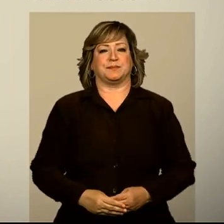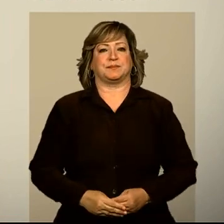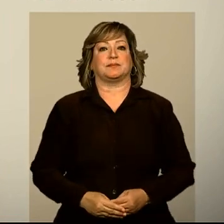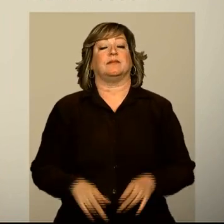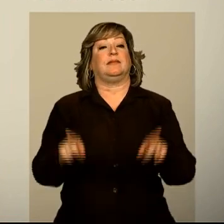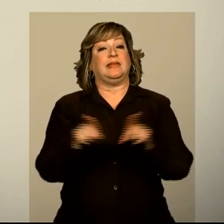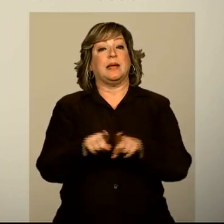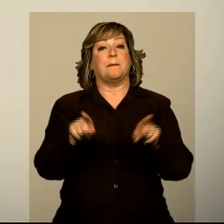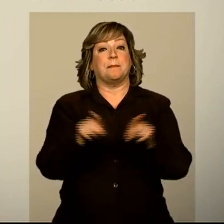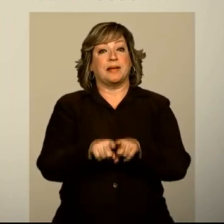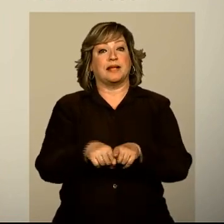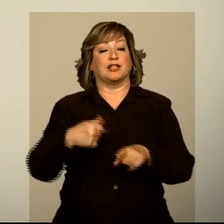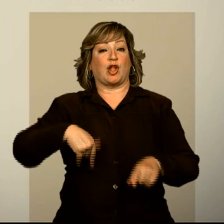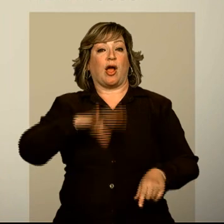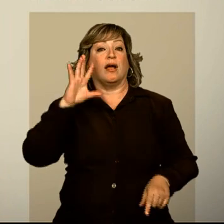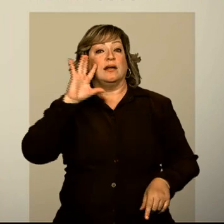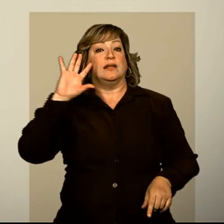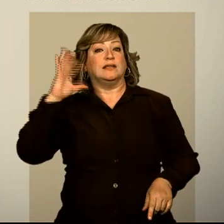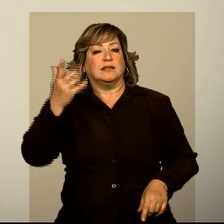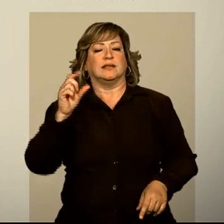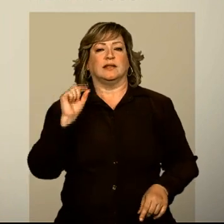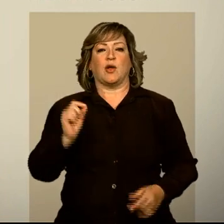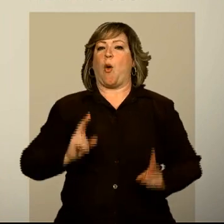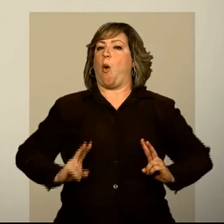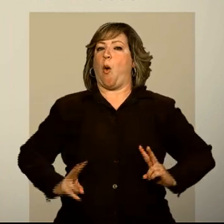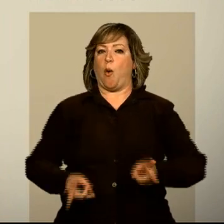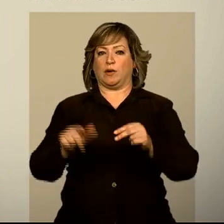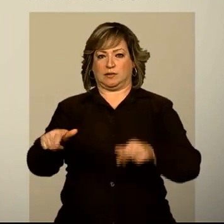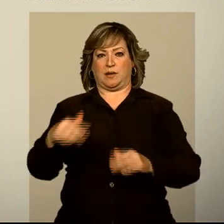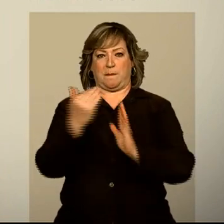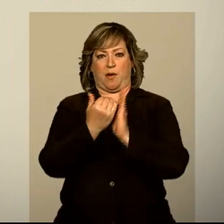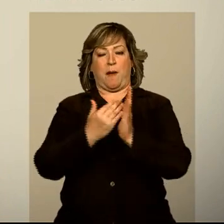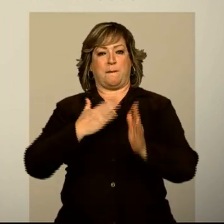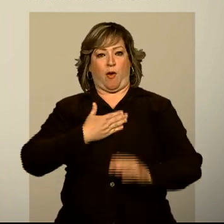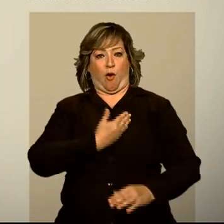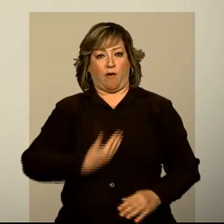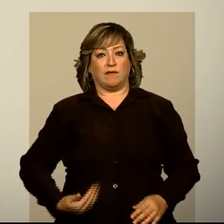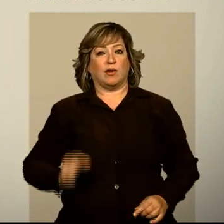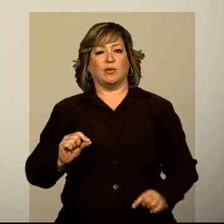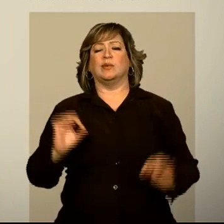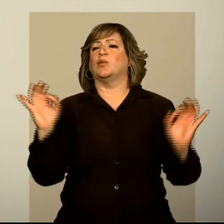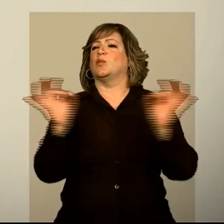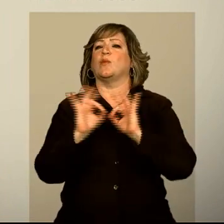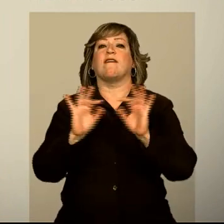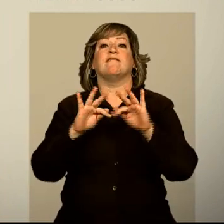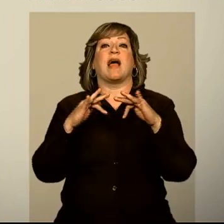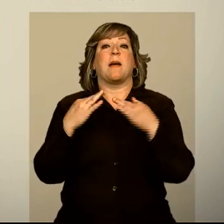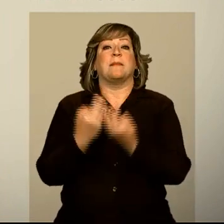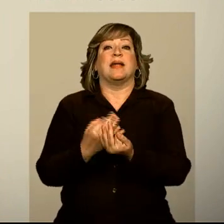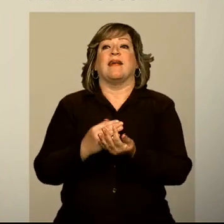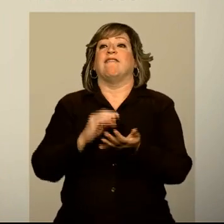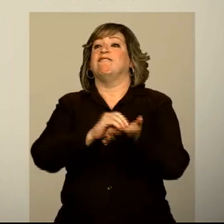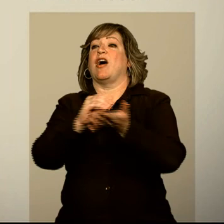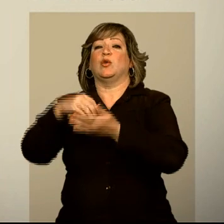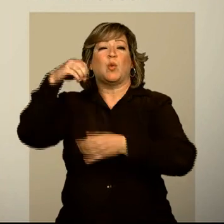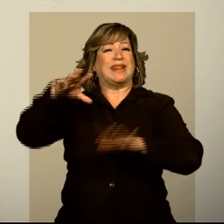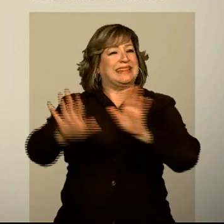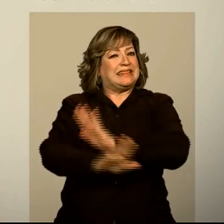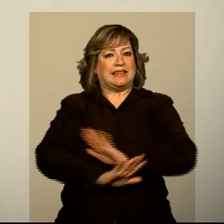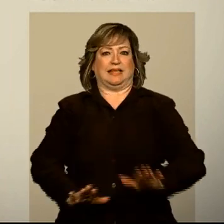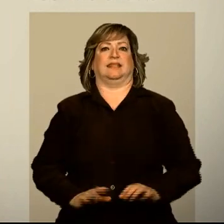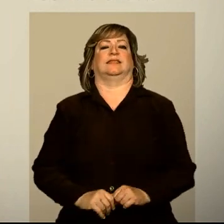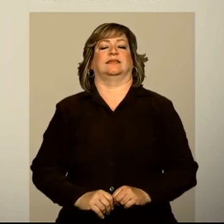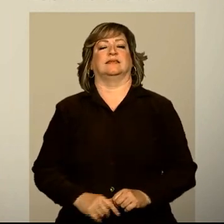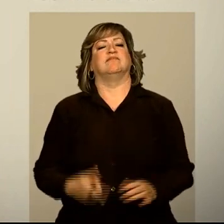e também decidimos continuar com programa em meu governo é uma família ficar sem energia elétrica